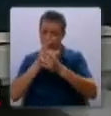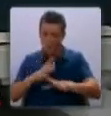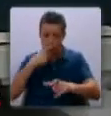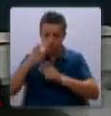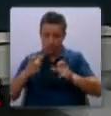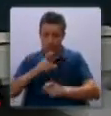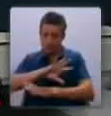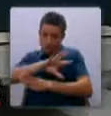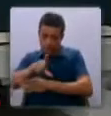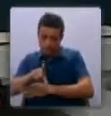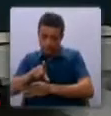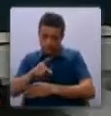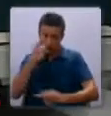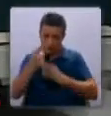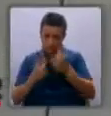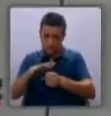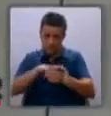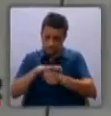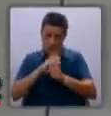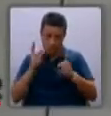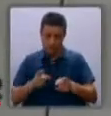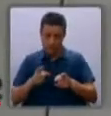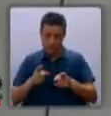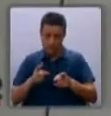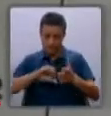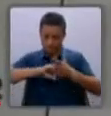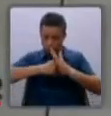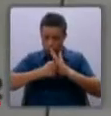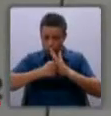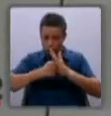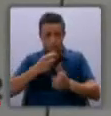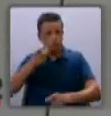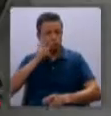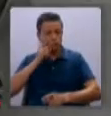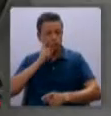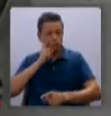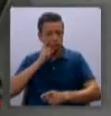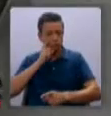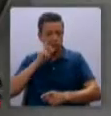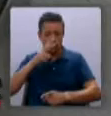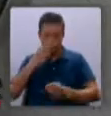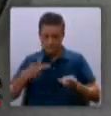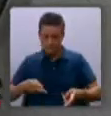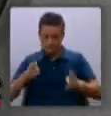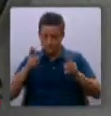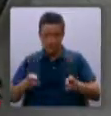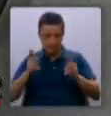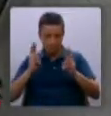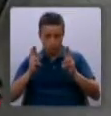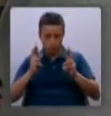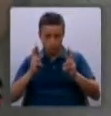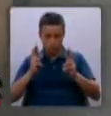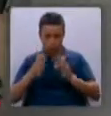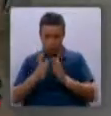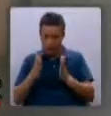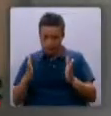pessoas a fazerem determinadas situações. Os cofres mais seguros têm dois mecanismos de abertura, ambos